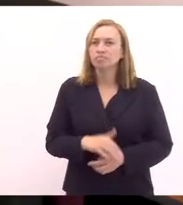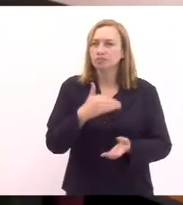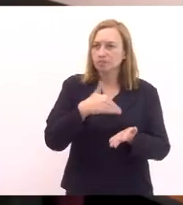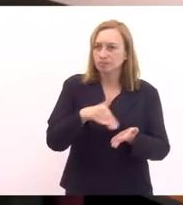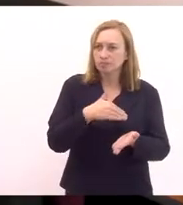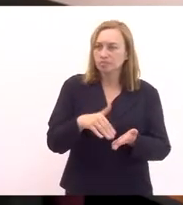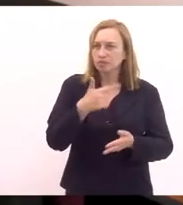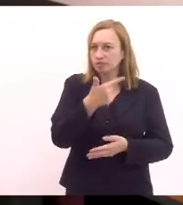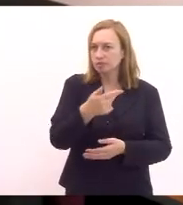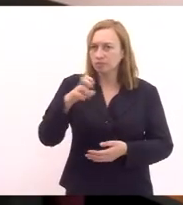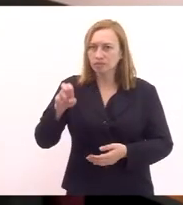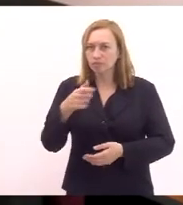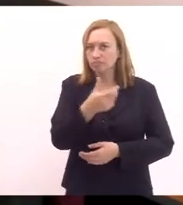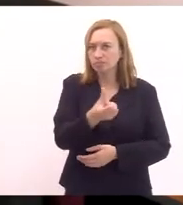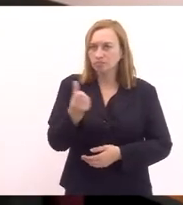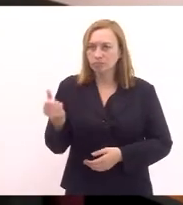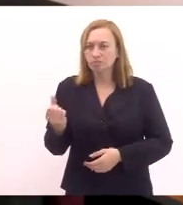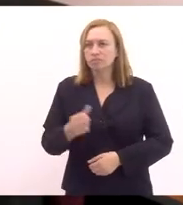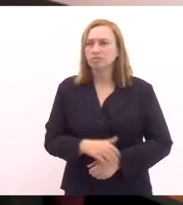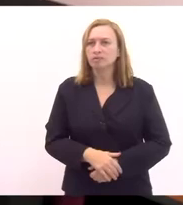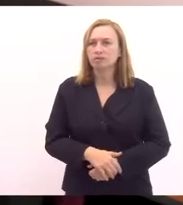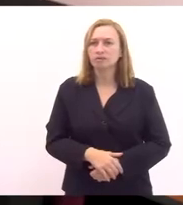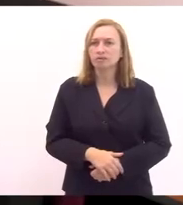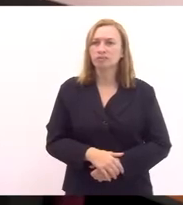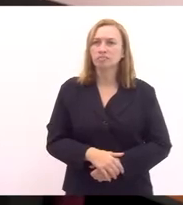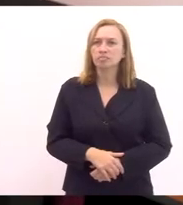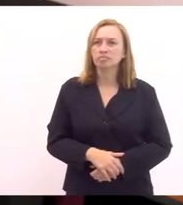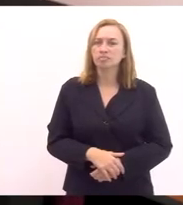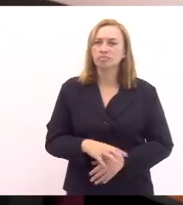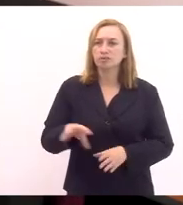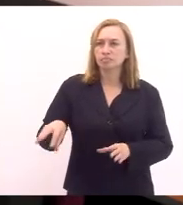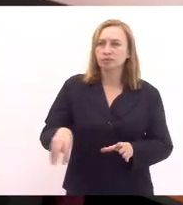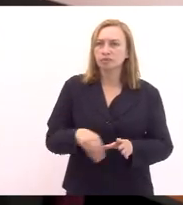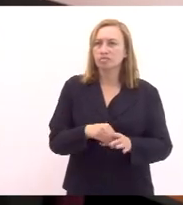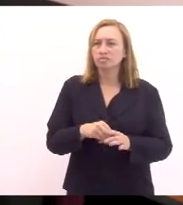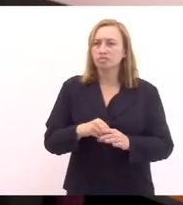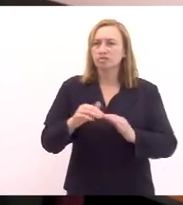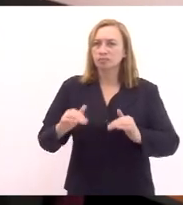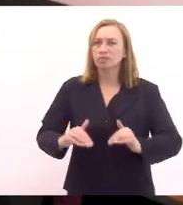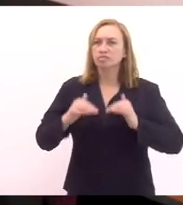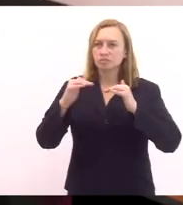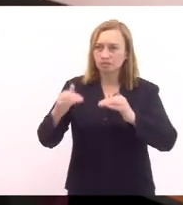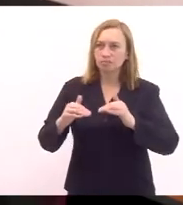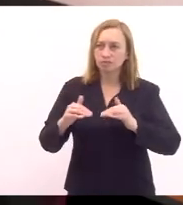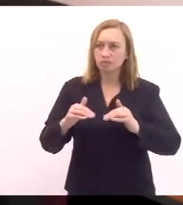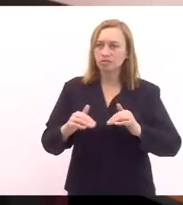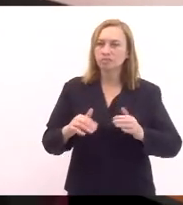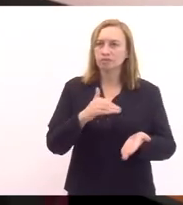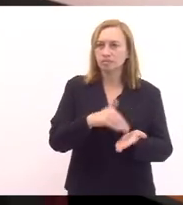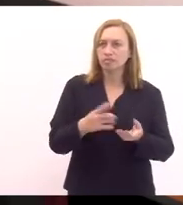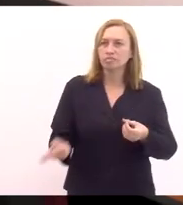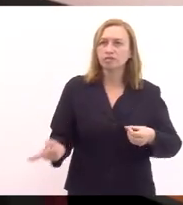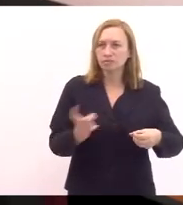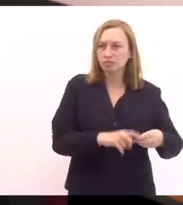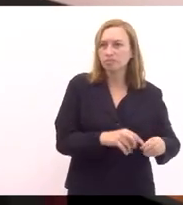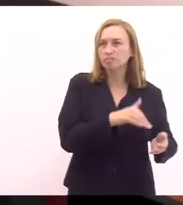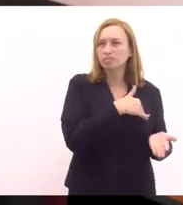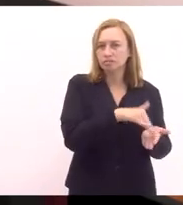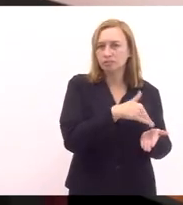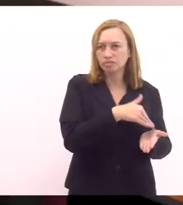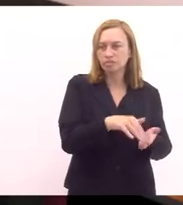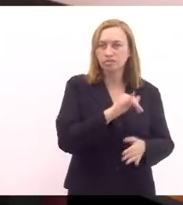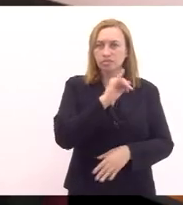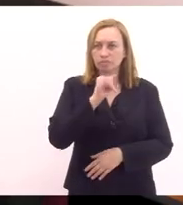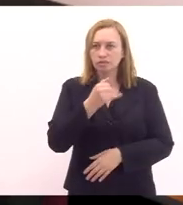uma Secretaria de 2015/2016 foi lograda a subsecretaria na última gestão e Voltas e secretaria